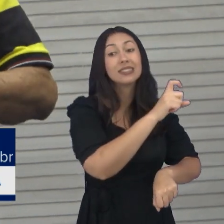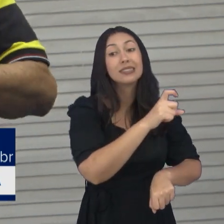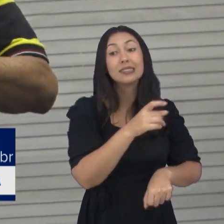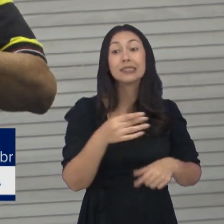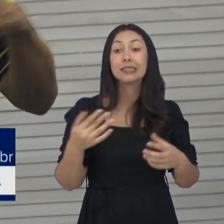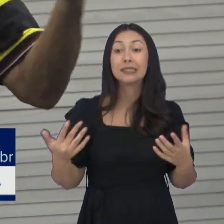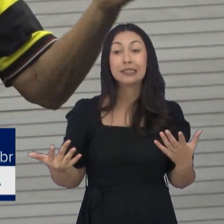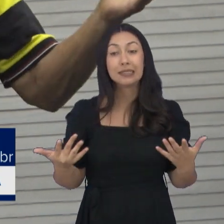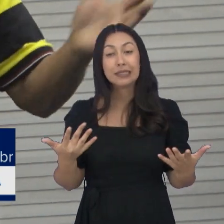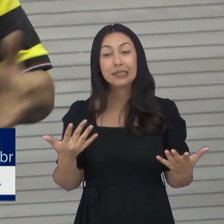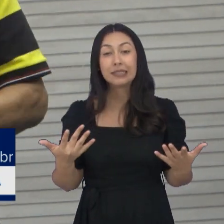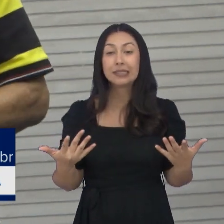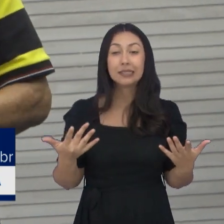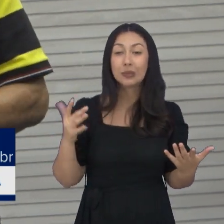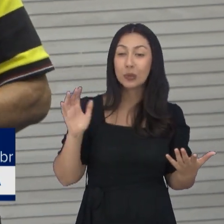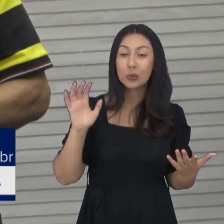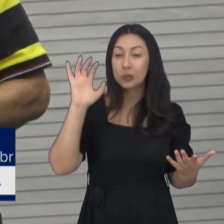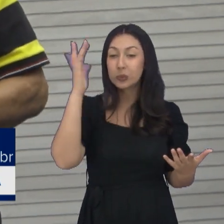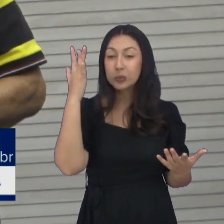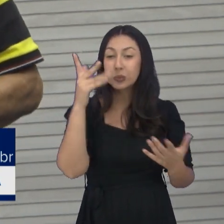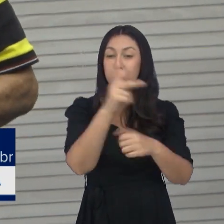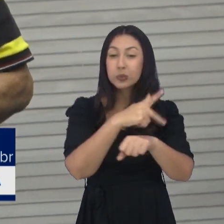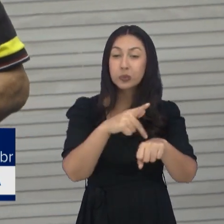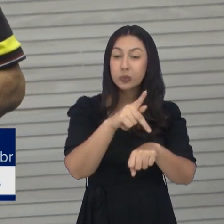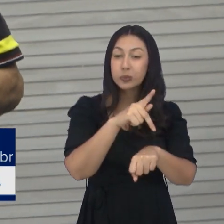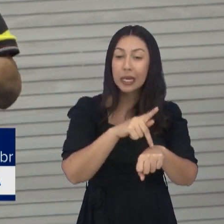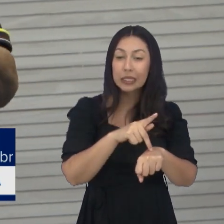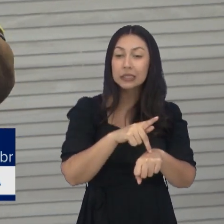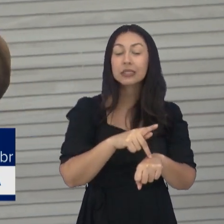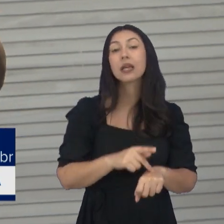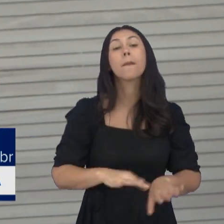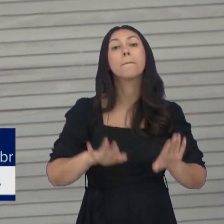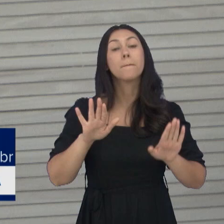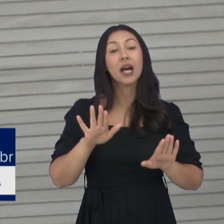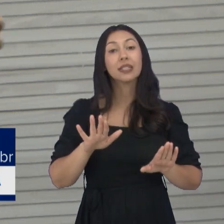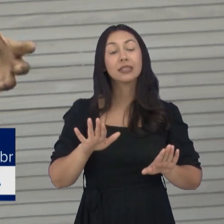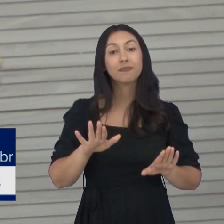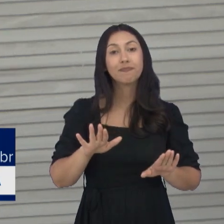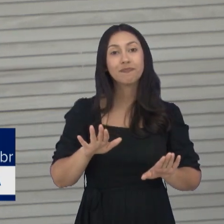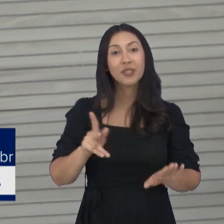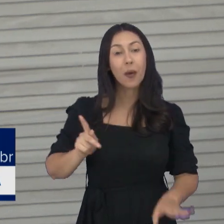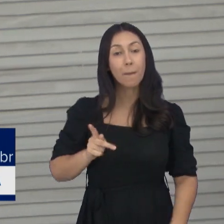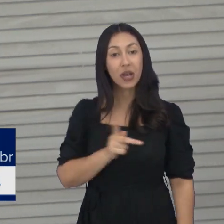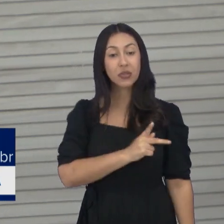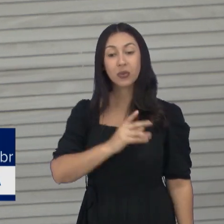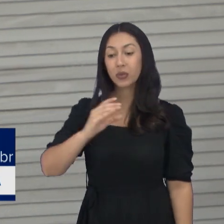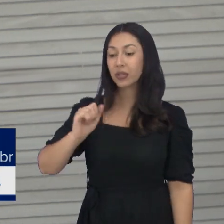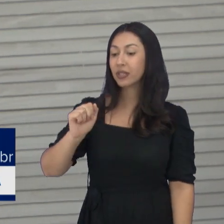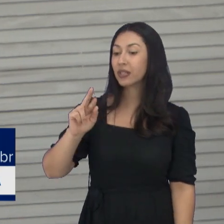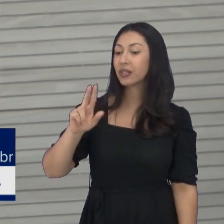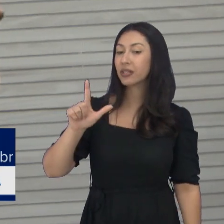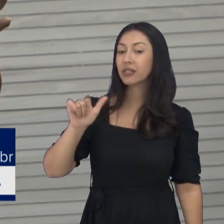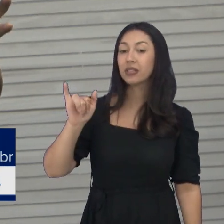de que acontecia no país. Então, o pastor Carlitos, que comanda